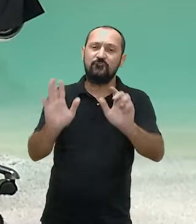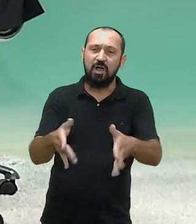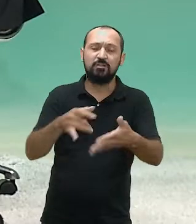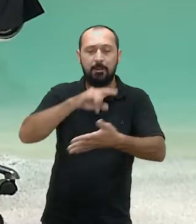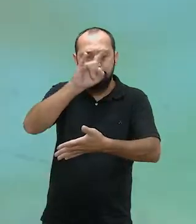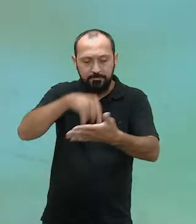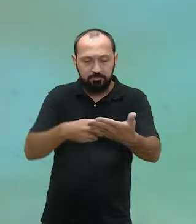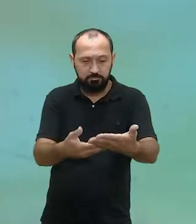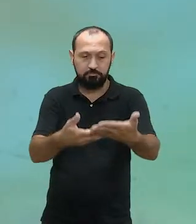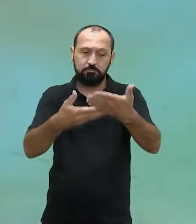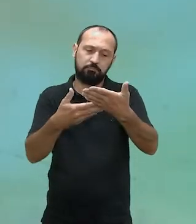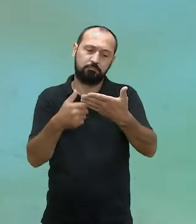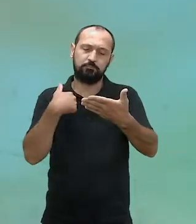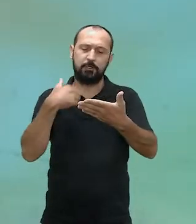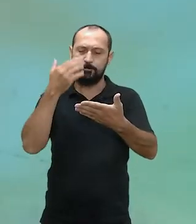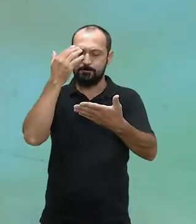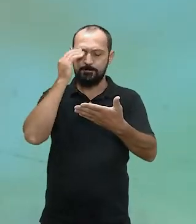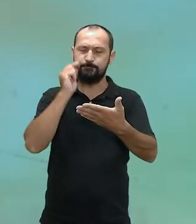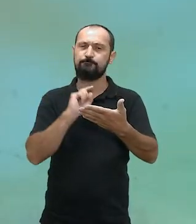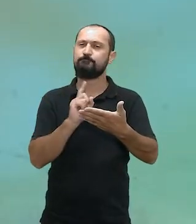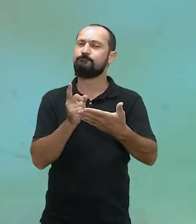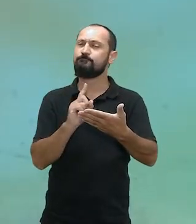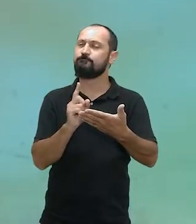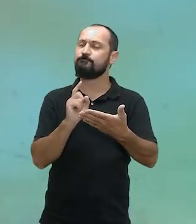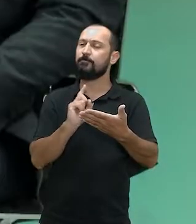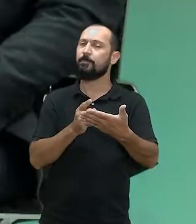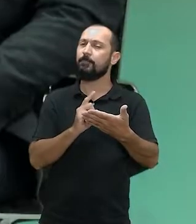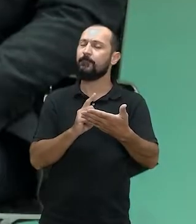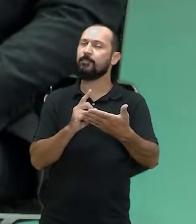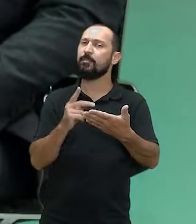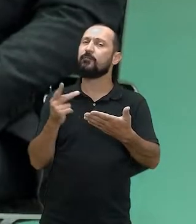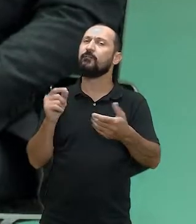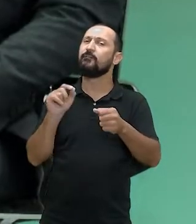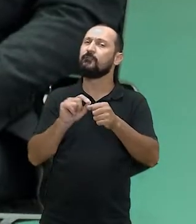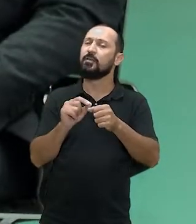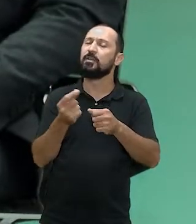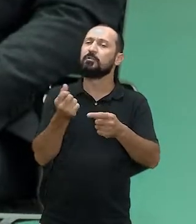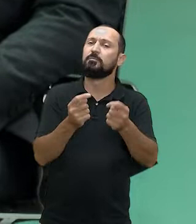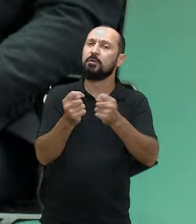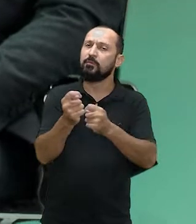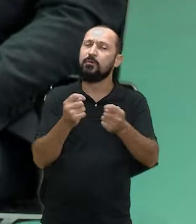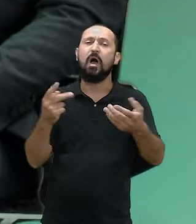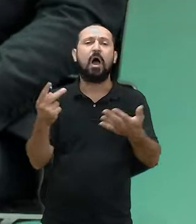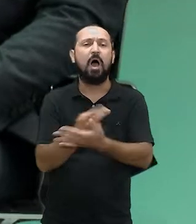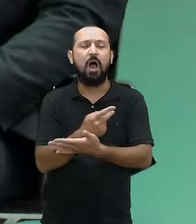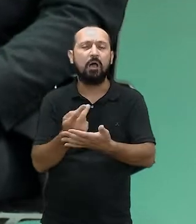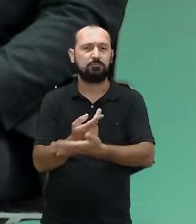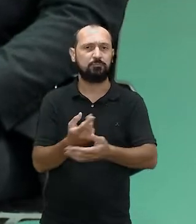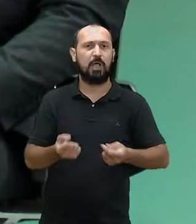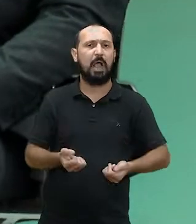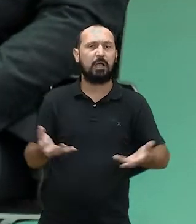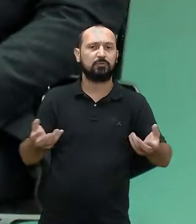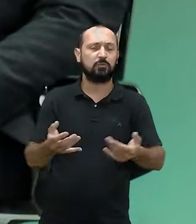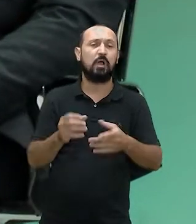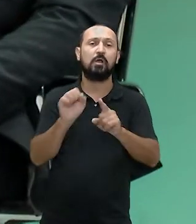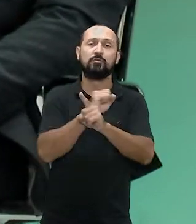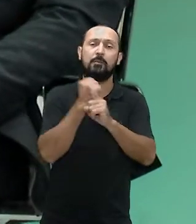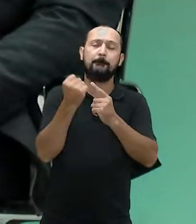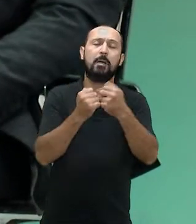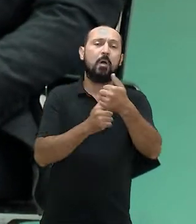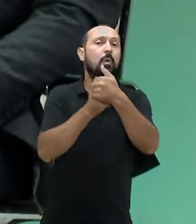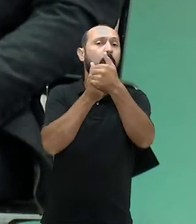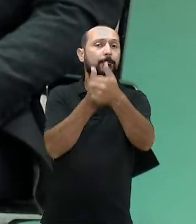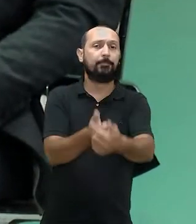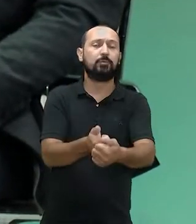realizado. Ele pode entender que não foi realizado da forma mais econômica possível. A sociedade também pode acompanhar